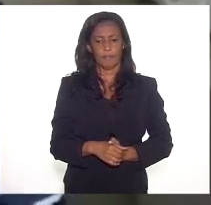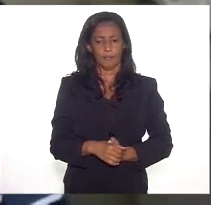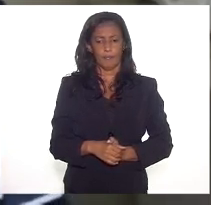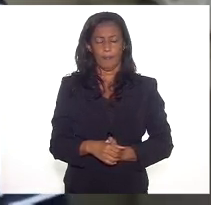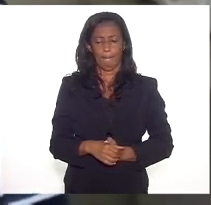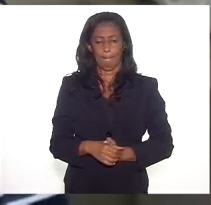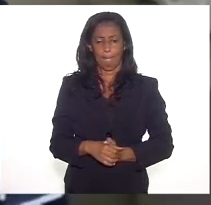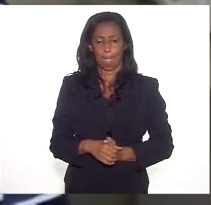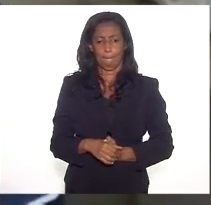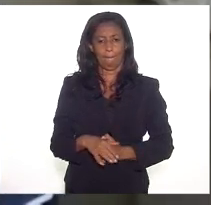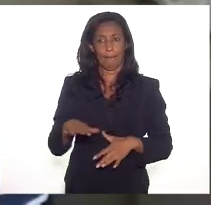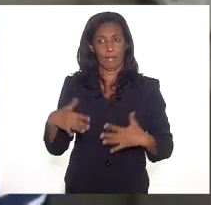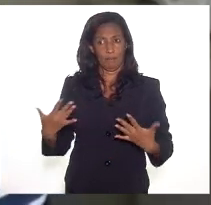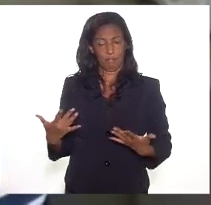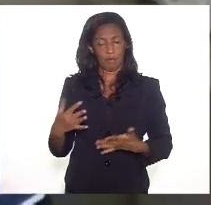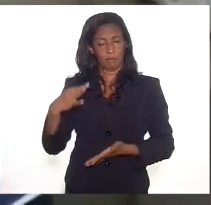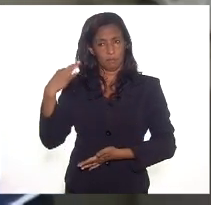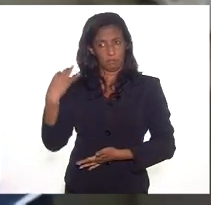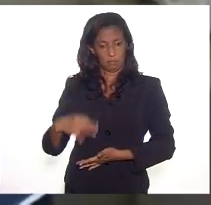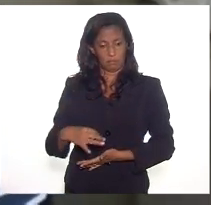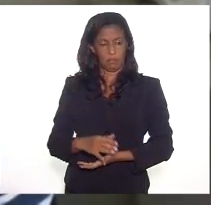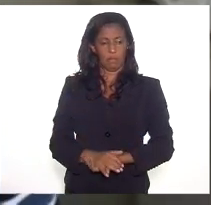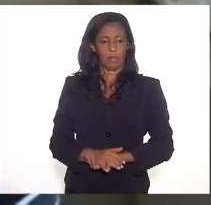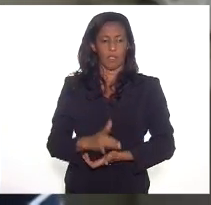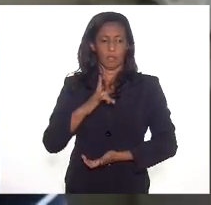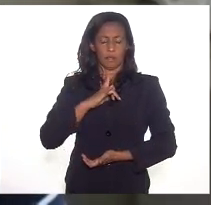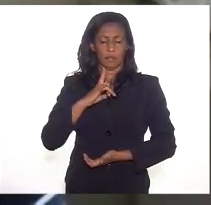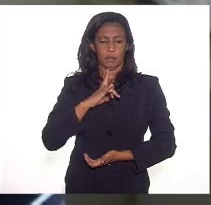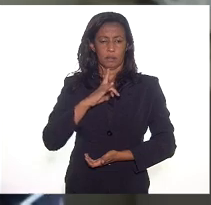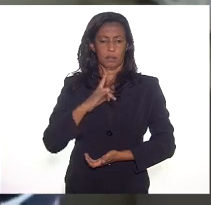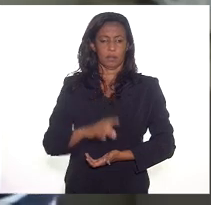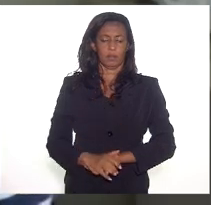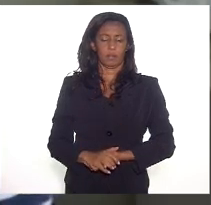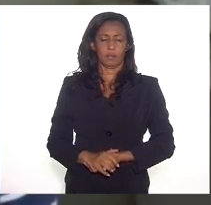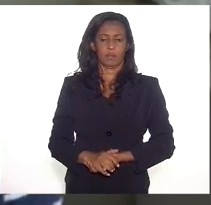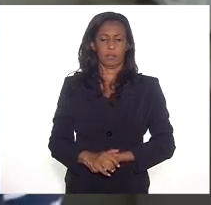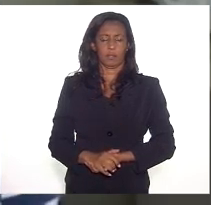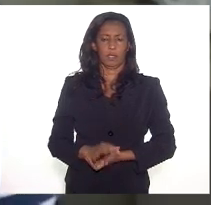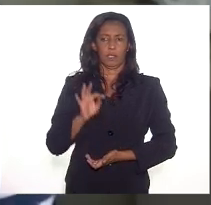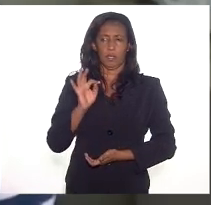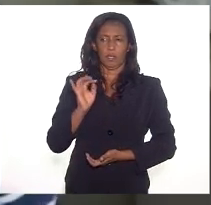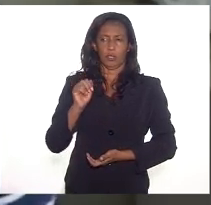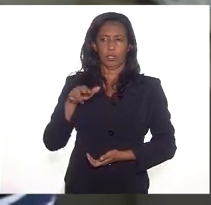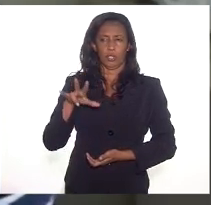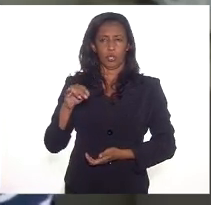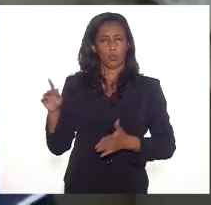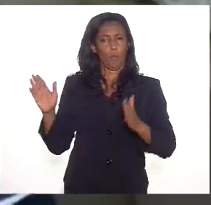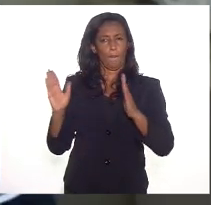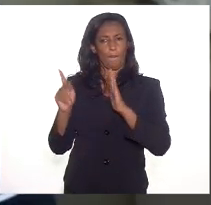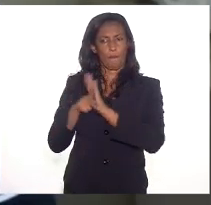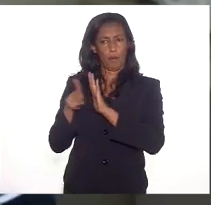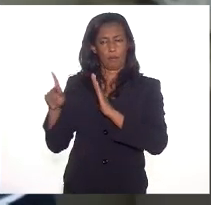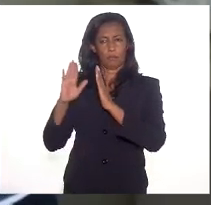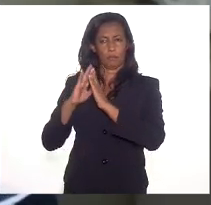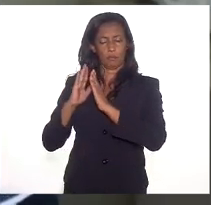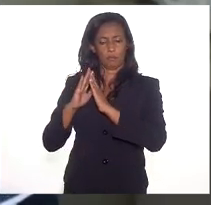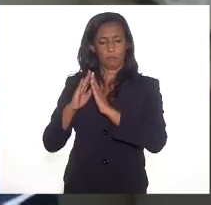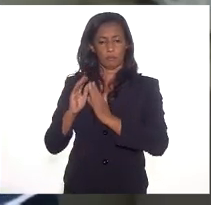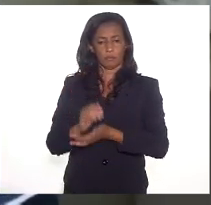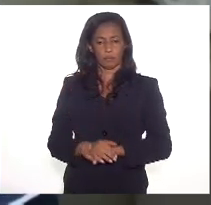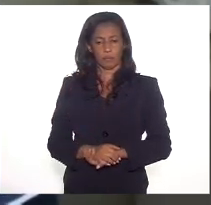Então, é justíssimo que haja a titulação desses imóveis. Ah,